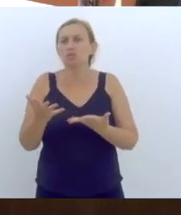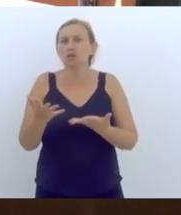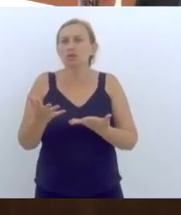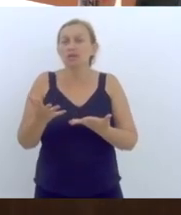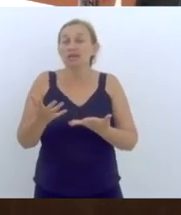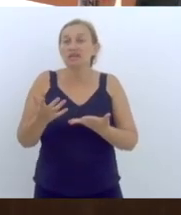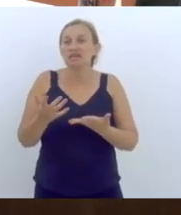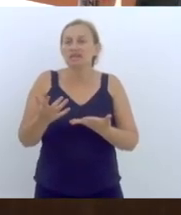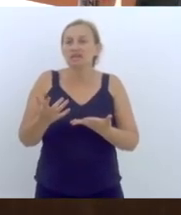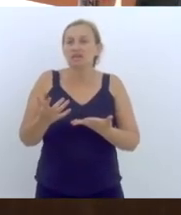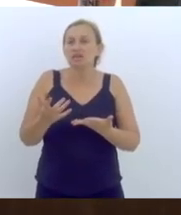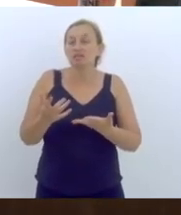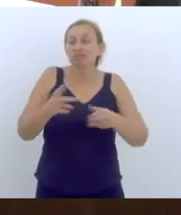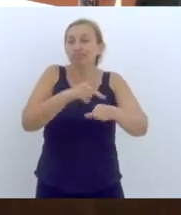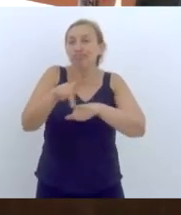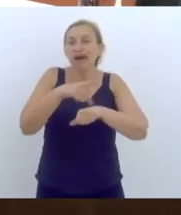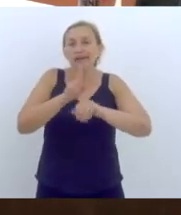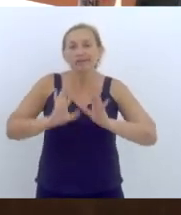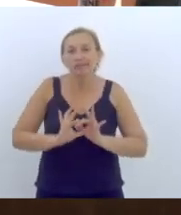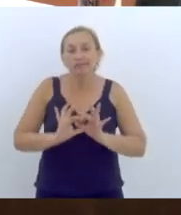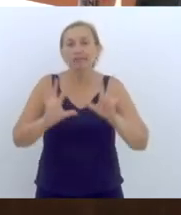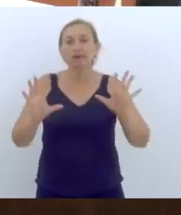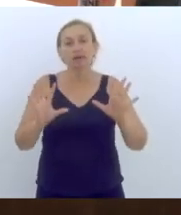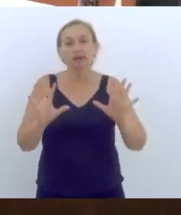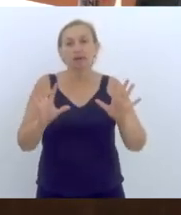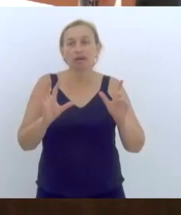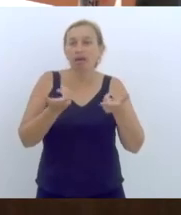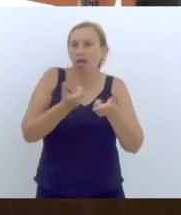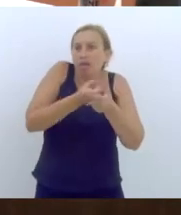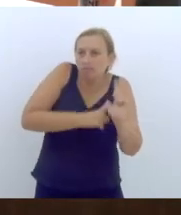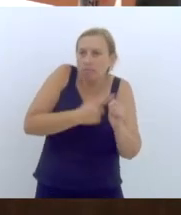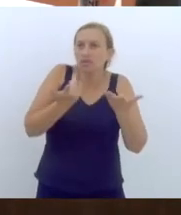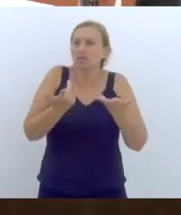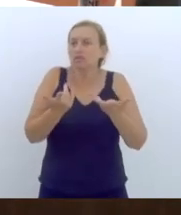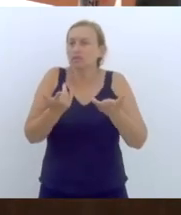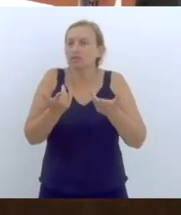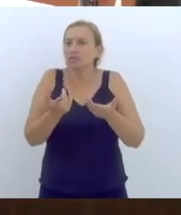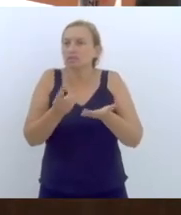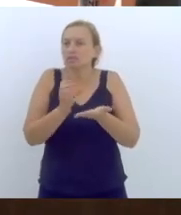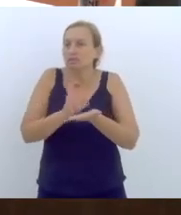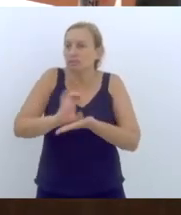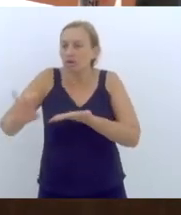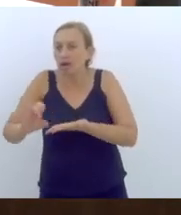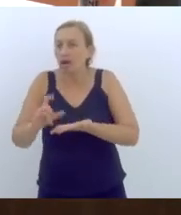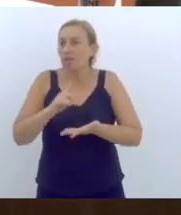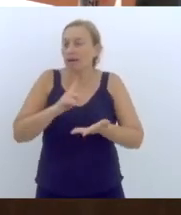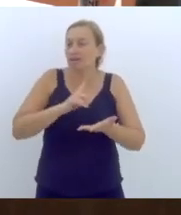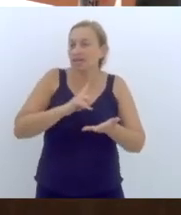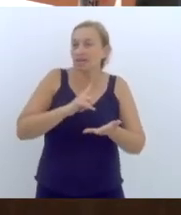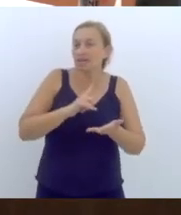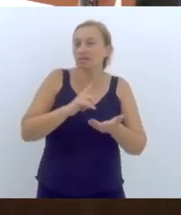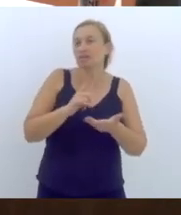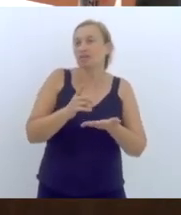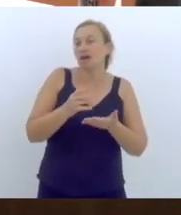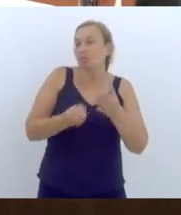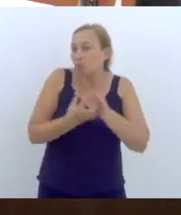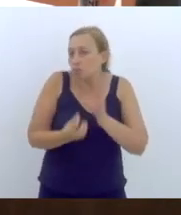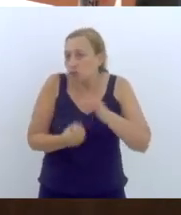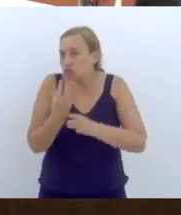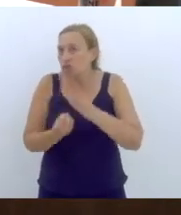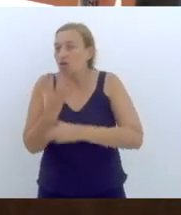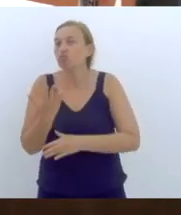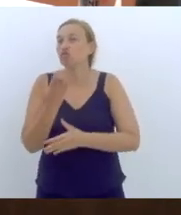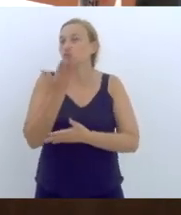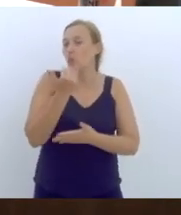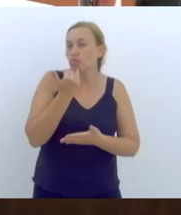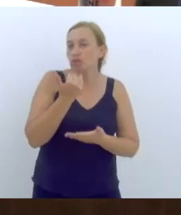um país dependente de importação para ter a sua cadeia produtiva na produção de alimentos, na